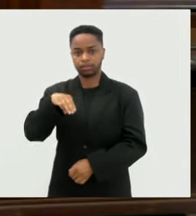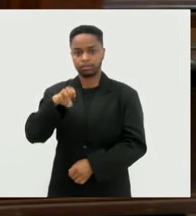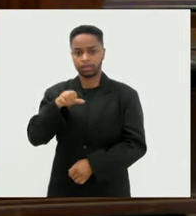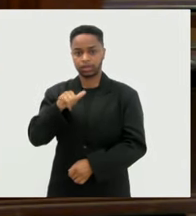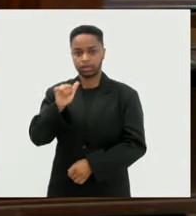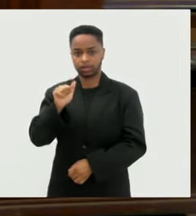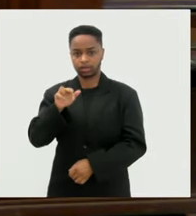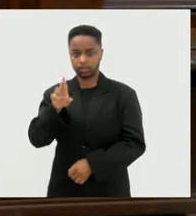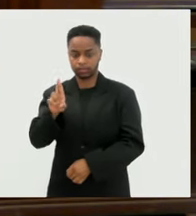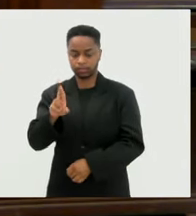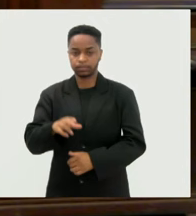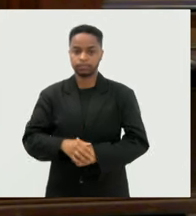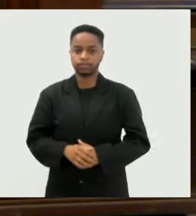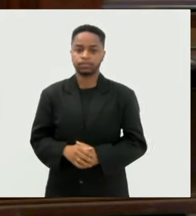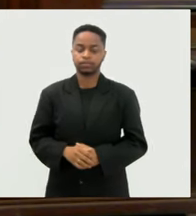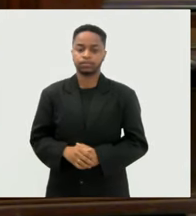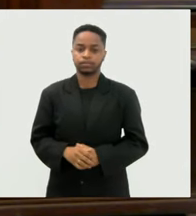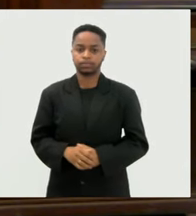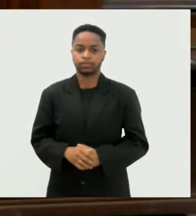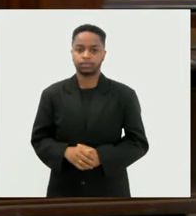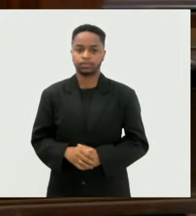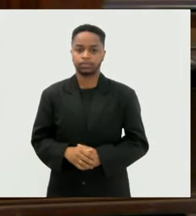E quiseram